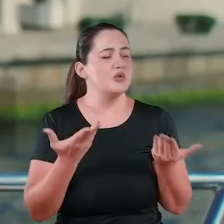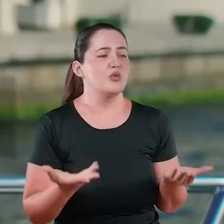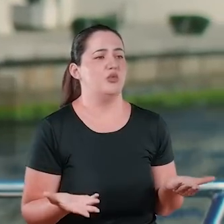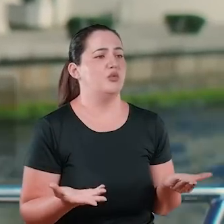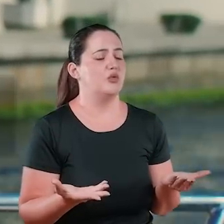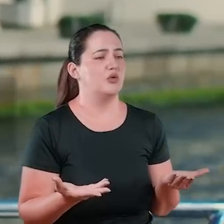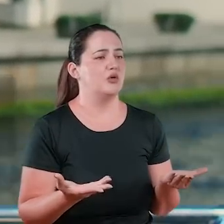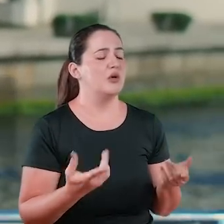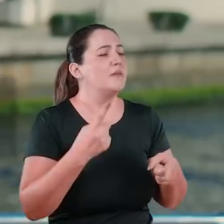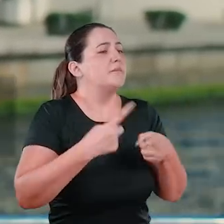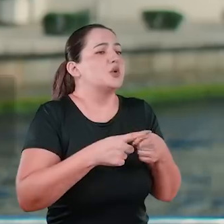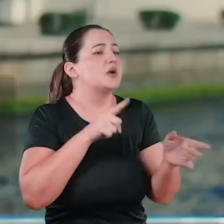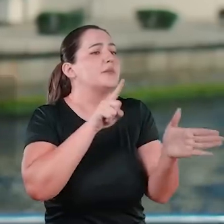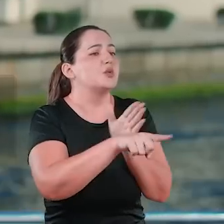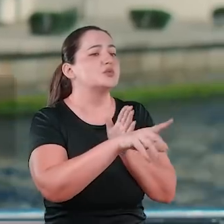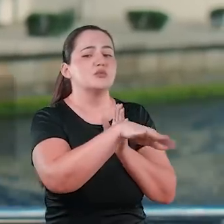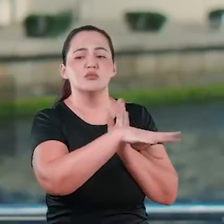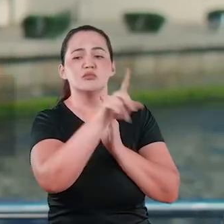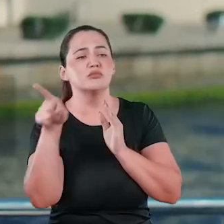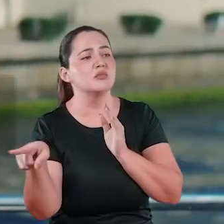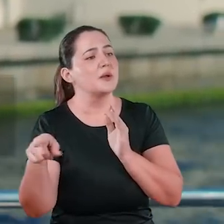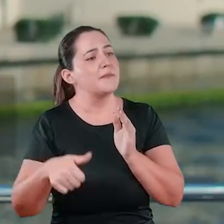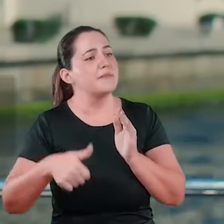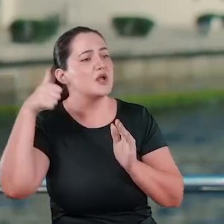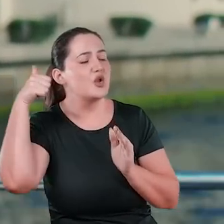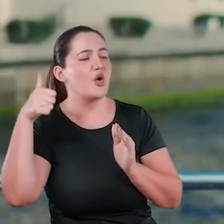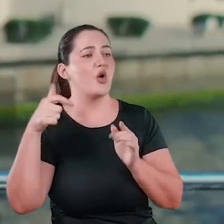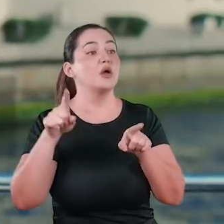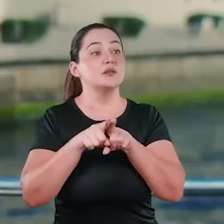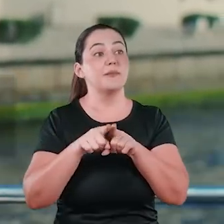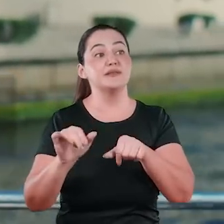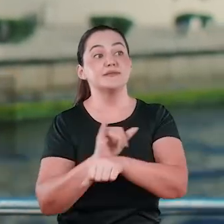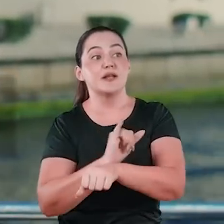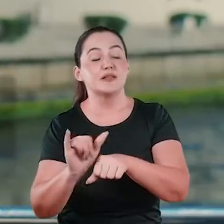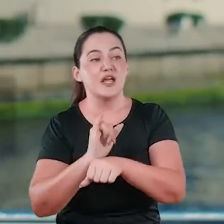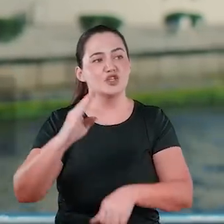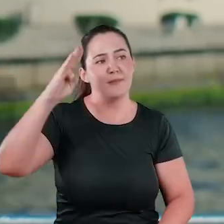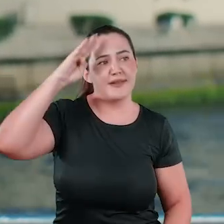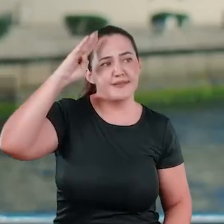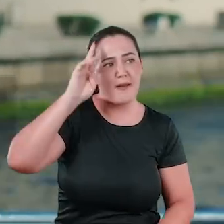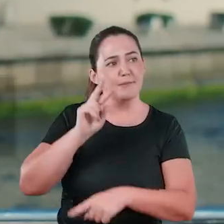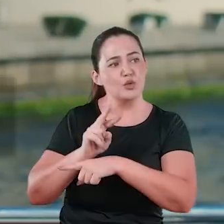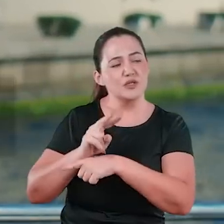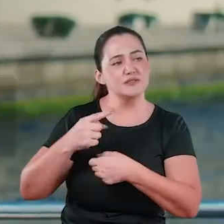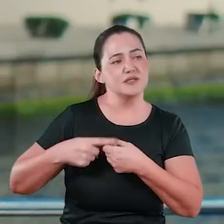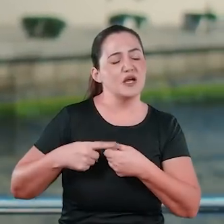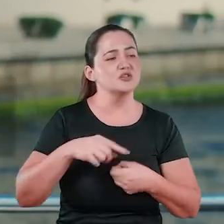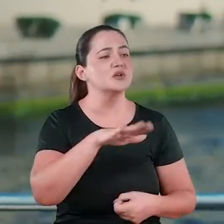rica e muito mais bem situada em termos de estratégia militar? Aí ele se